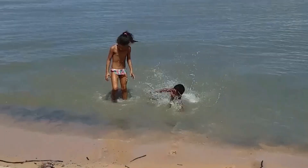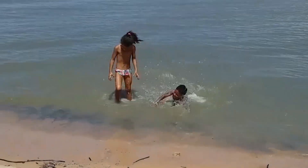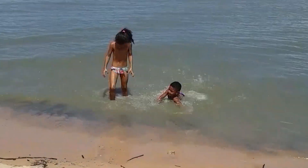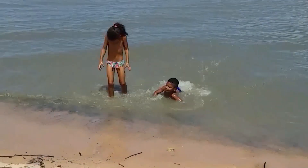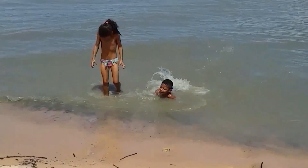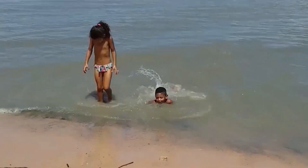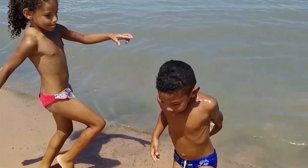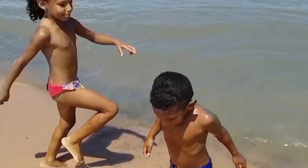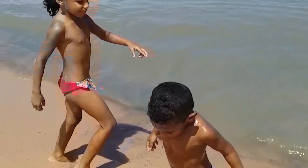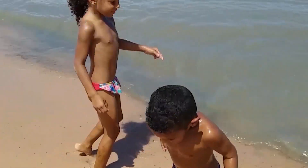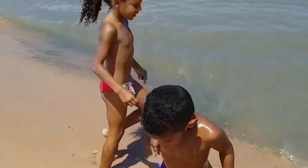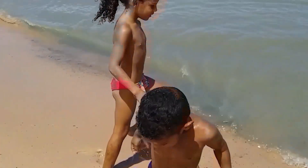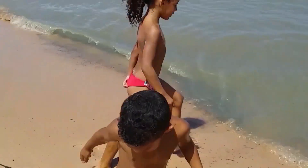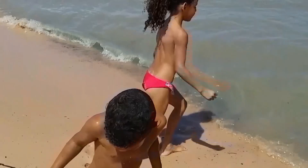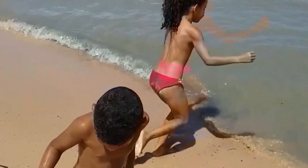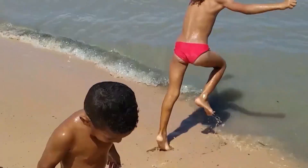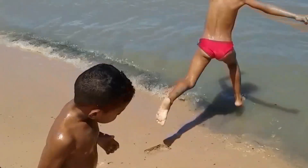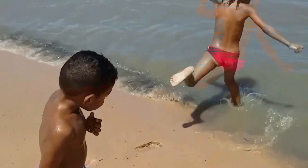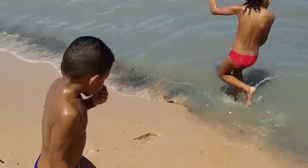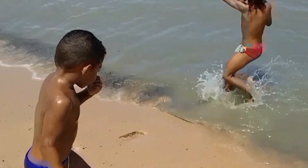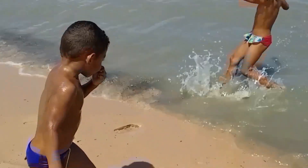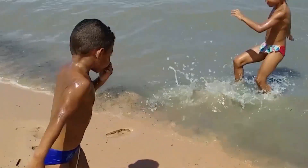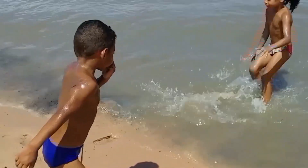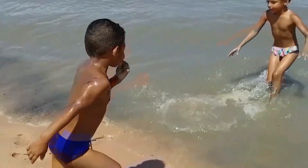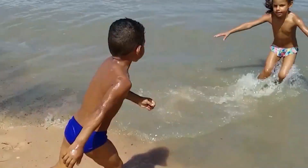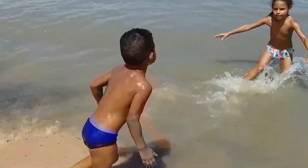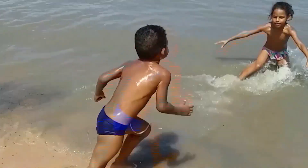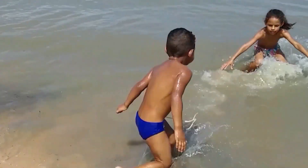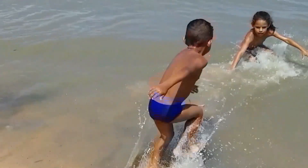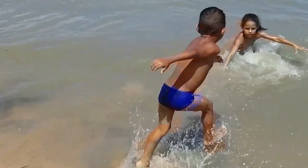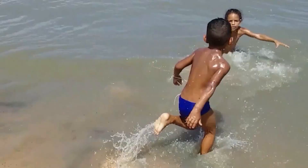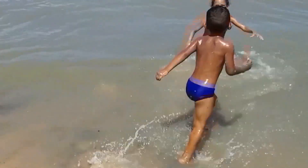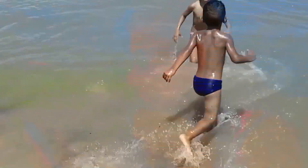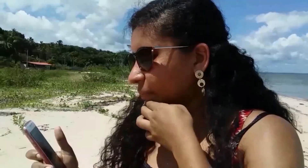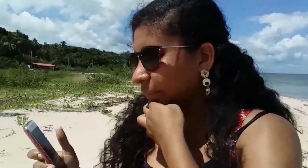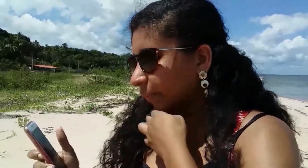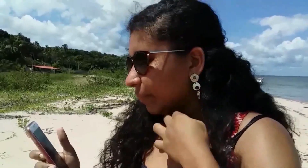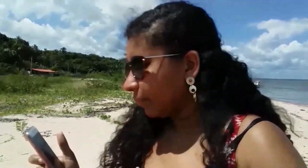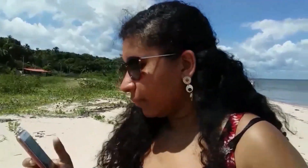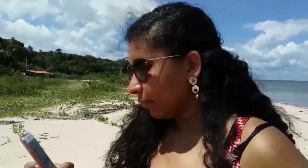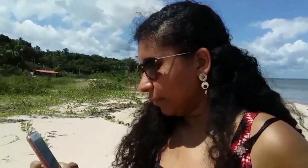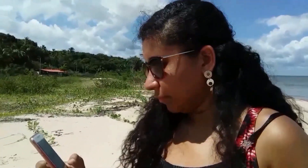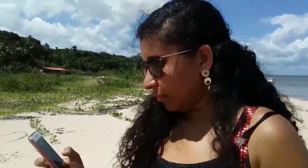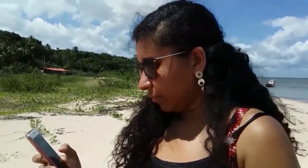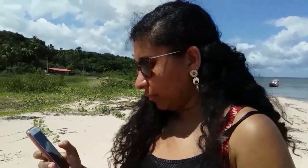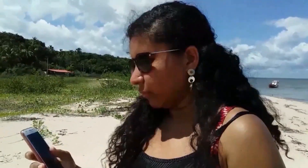e quando cresce quer voltar do início.